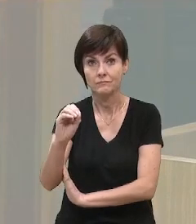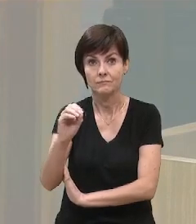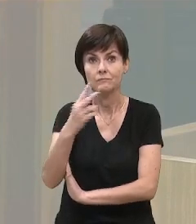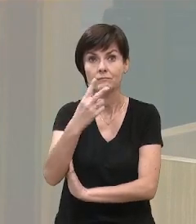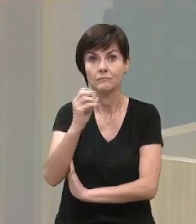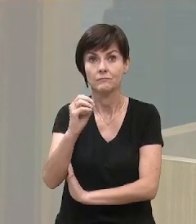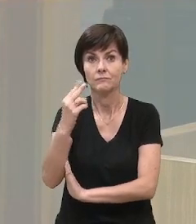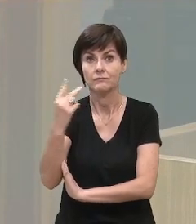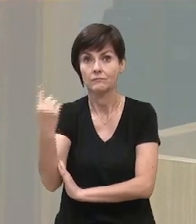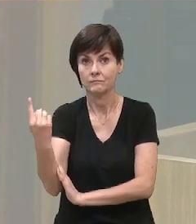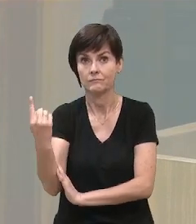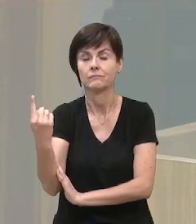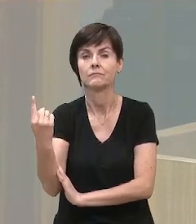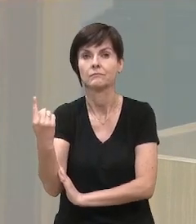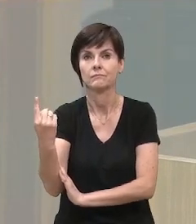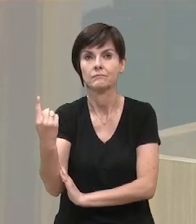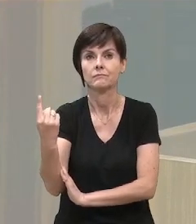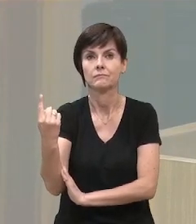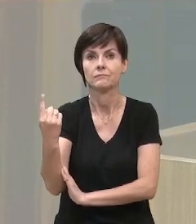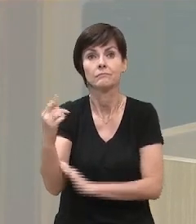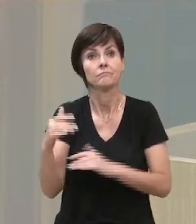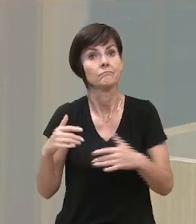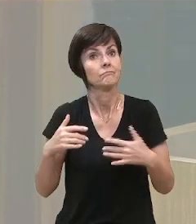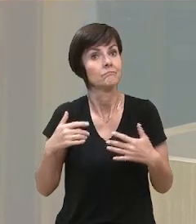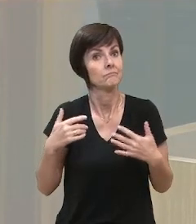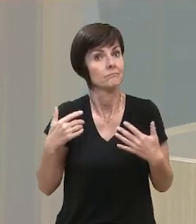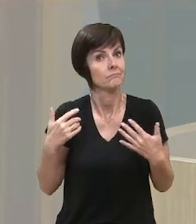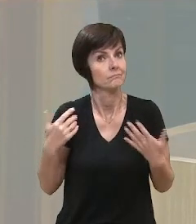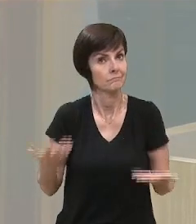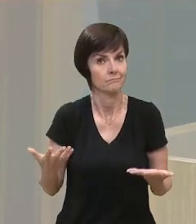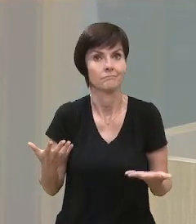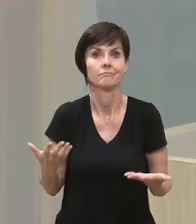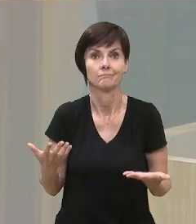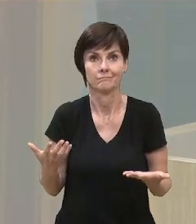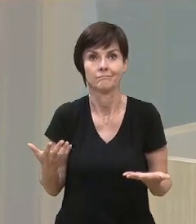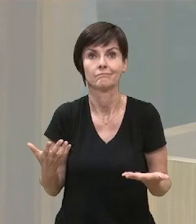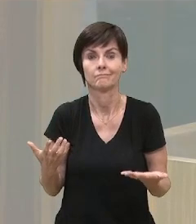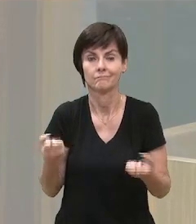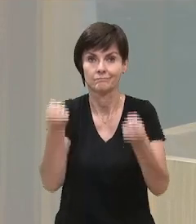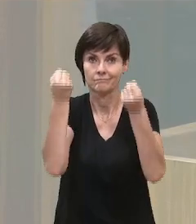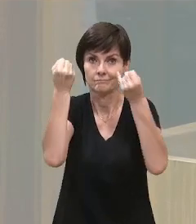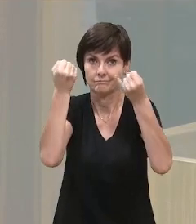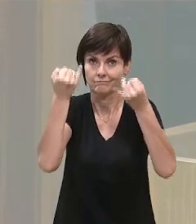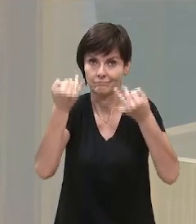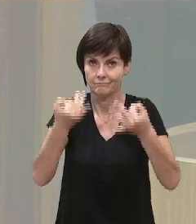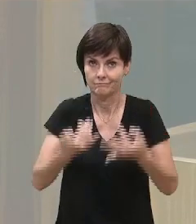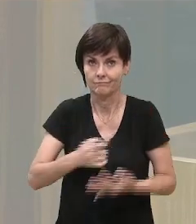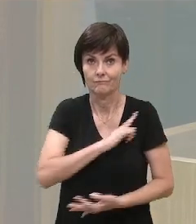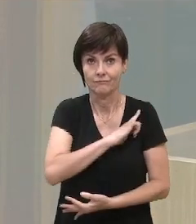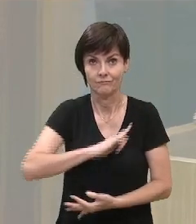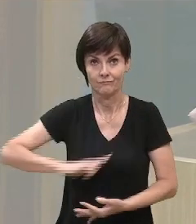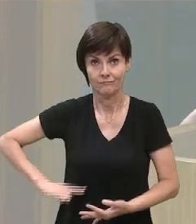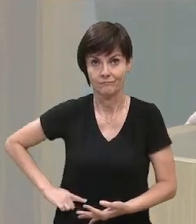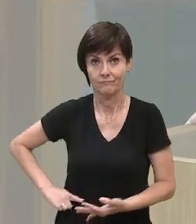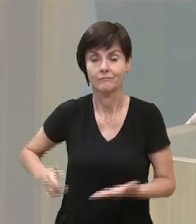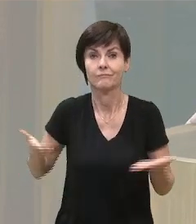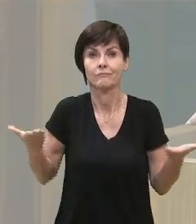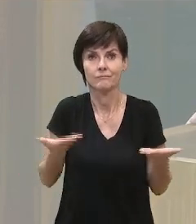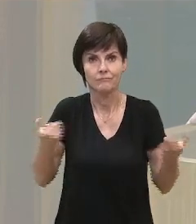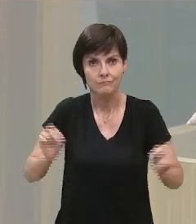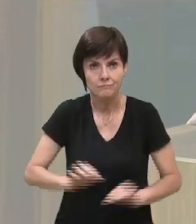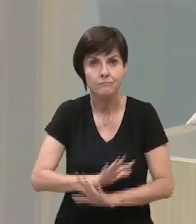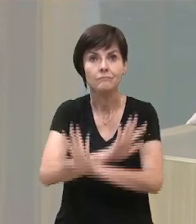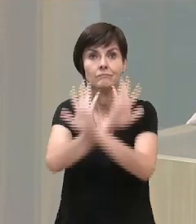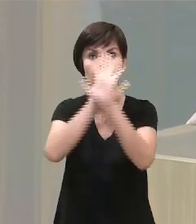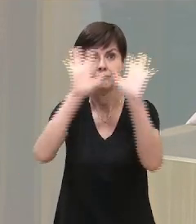670/2021. Então, em outras palavras, este governo, de uma forma transparente,